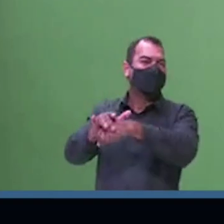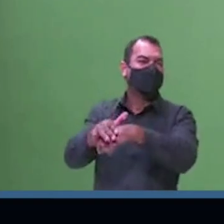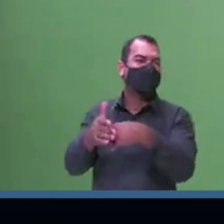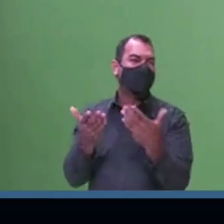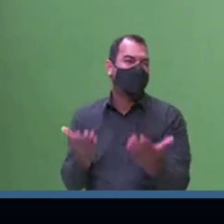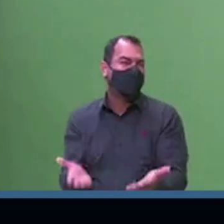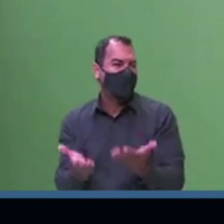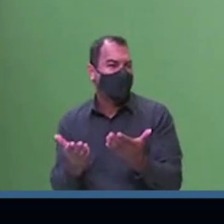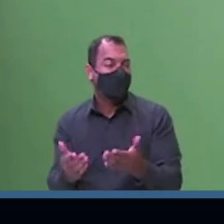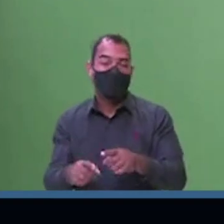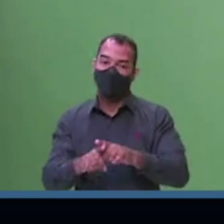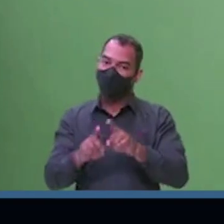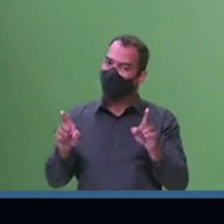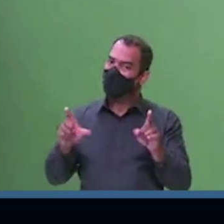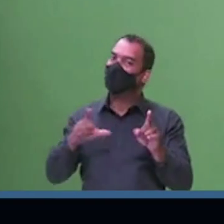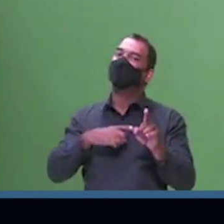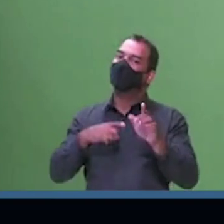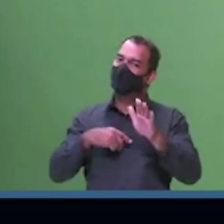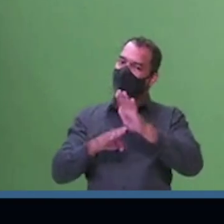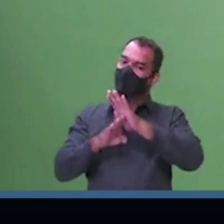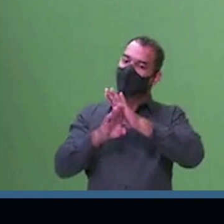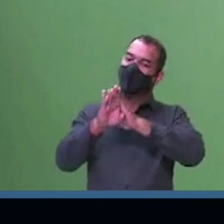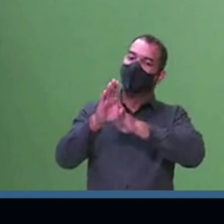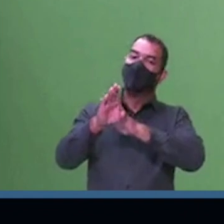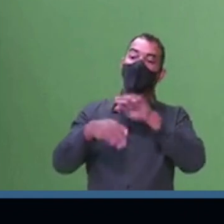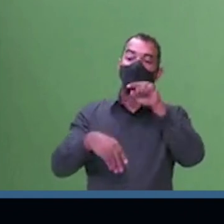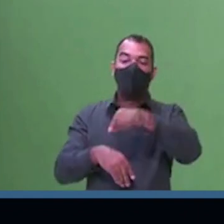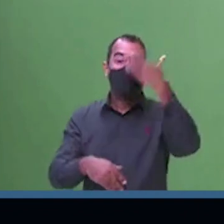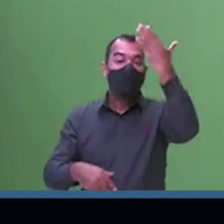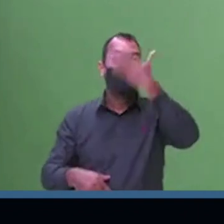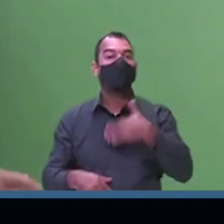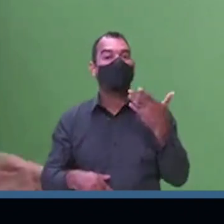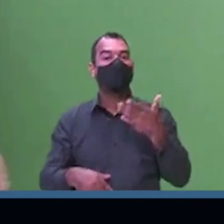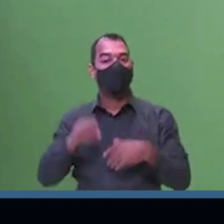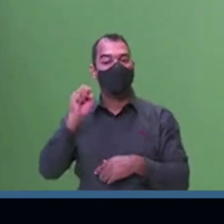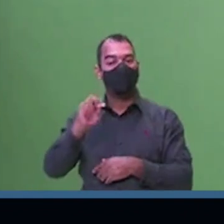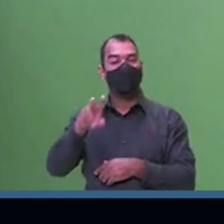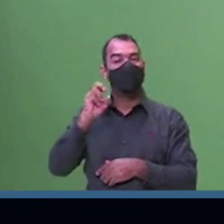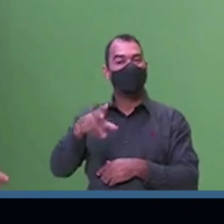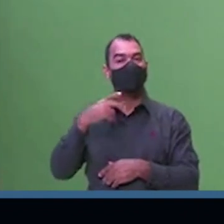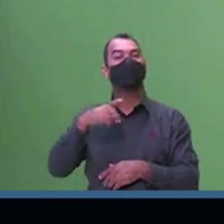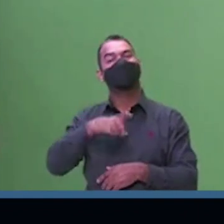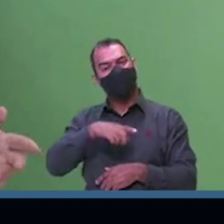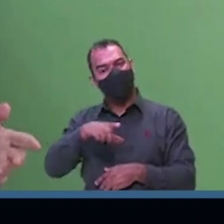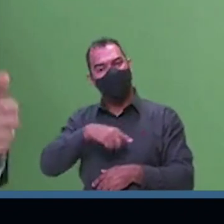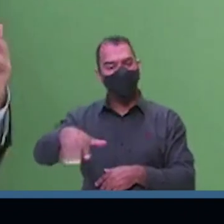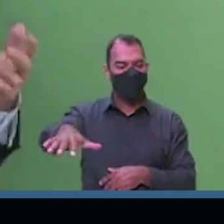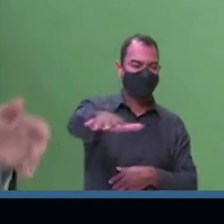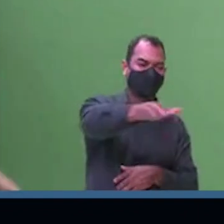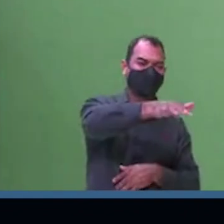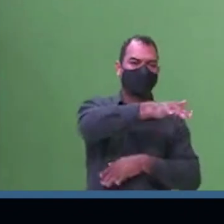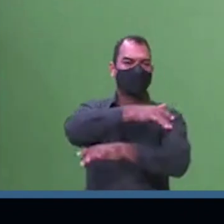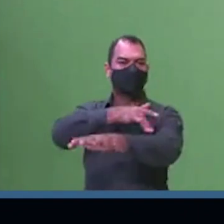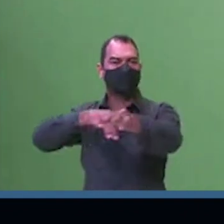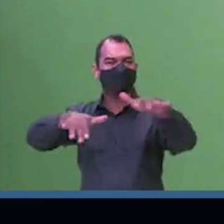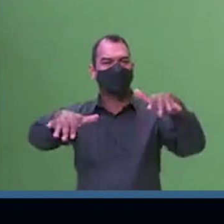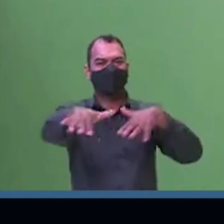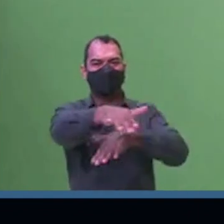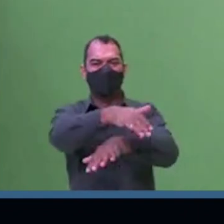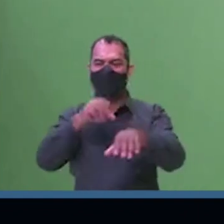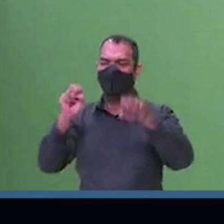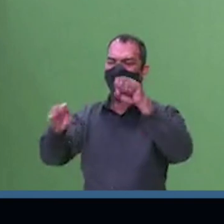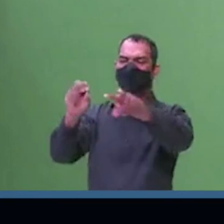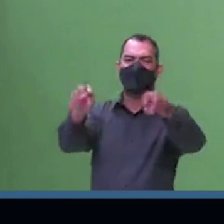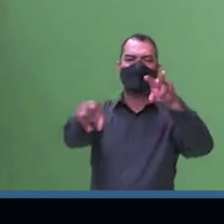Isso mostra que o vírus está circulando, que ele está presente, que a qualquer momento, se nós não fizermos aquilo